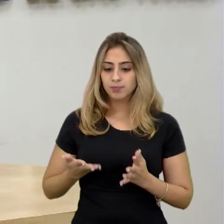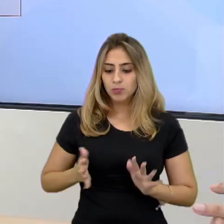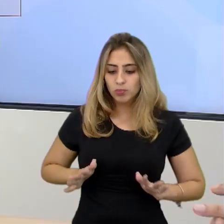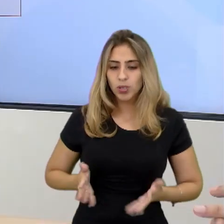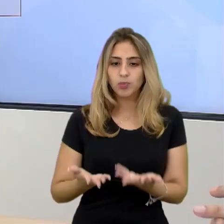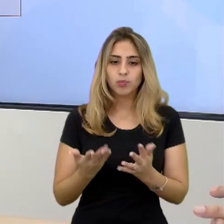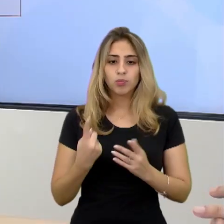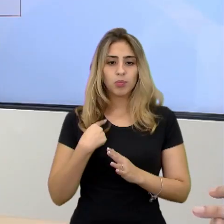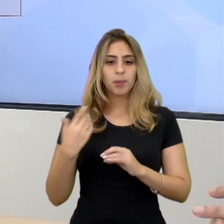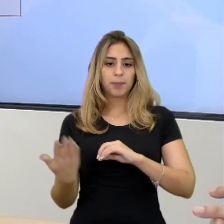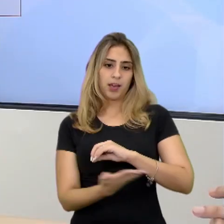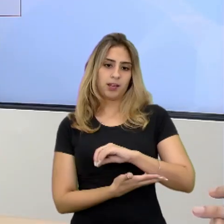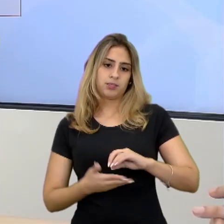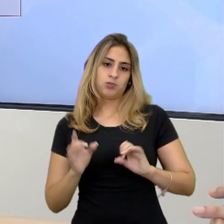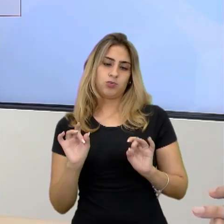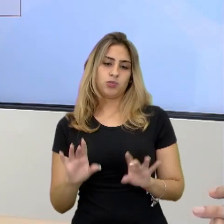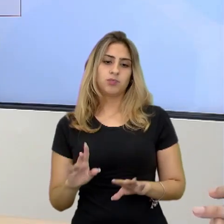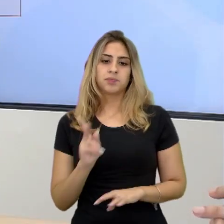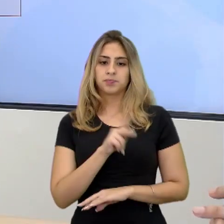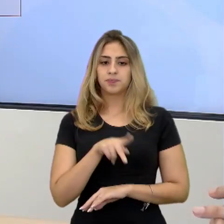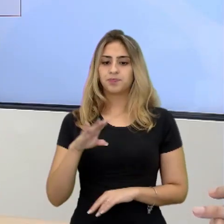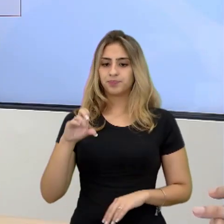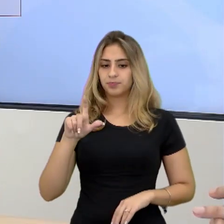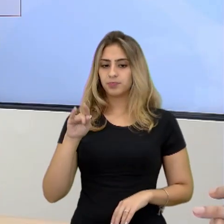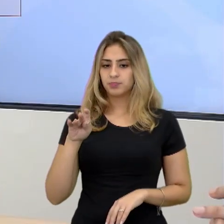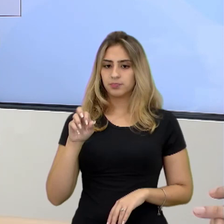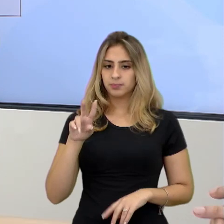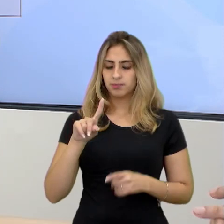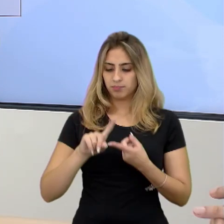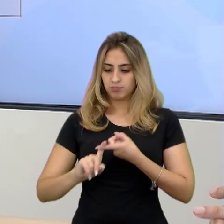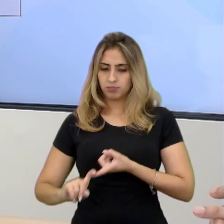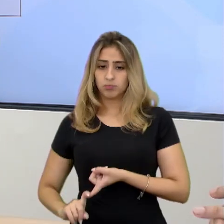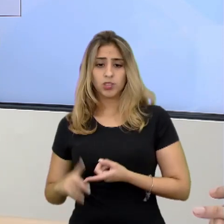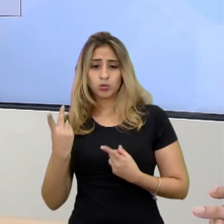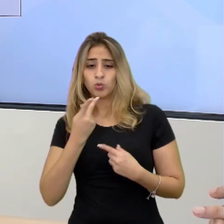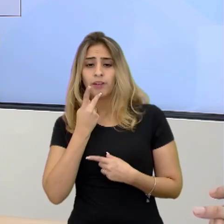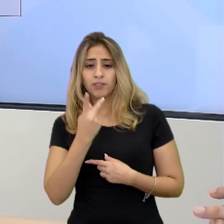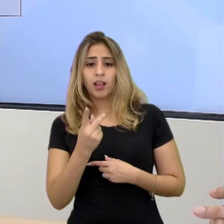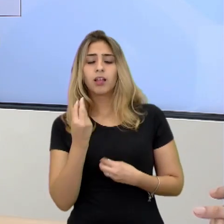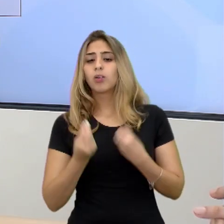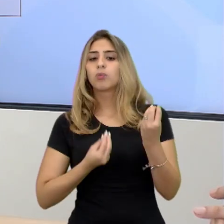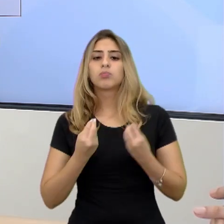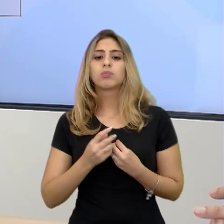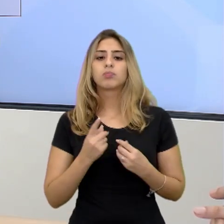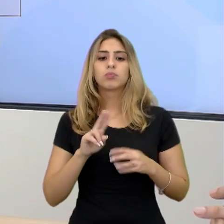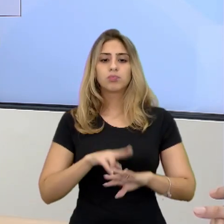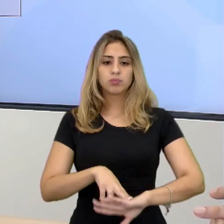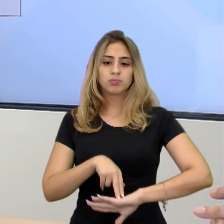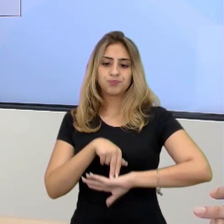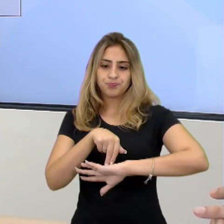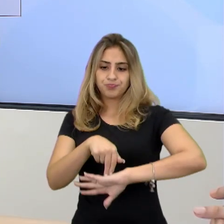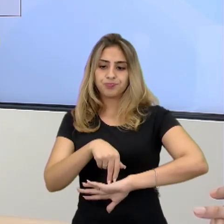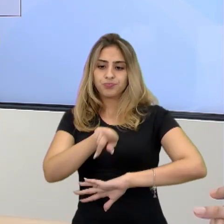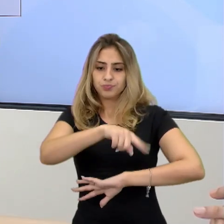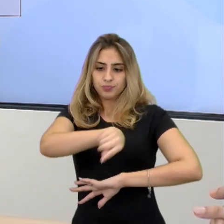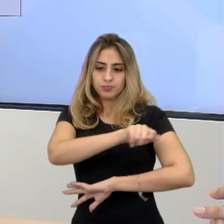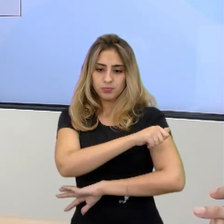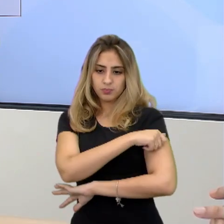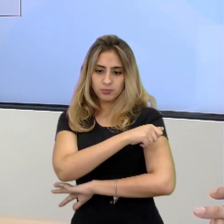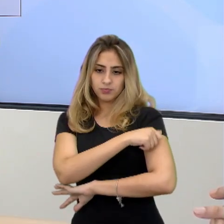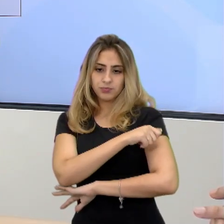A base, né? Isso. Inclusive, professor Kleber, já pegando um gancho aqui da sua fala, em relação ao protagonismo dos estudantes,